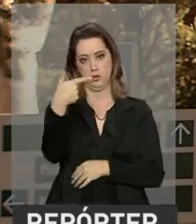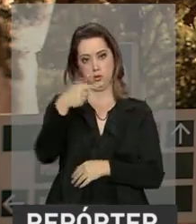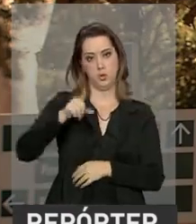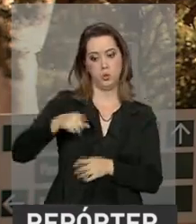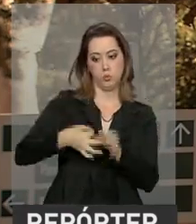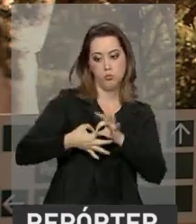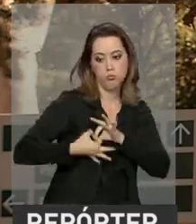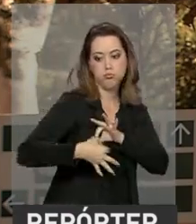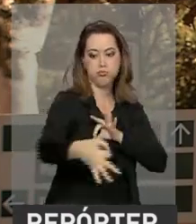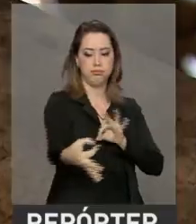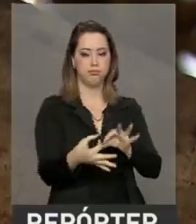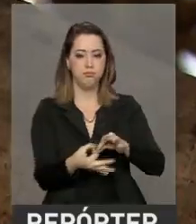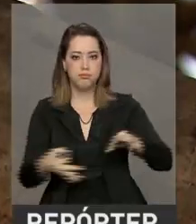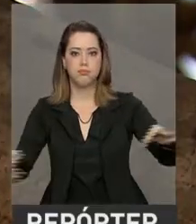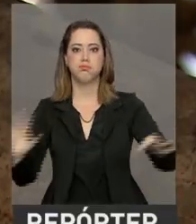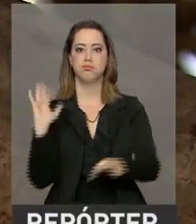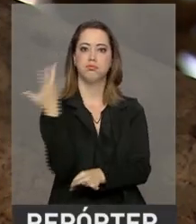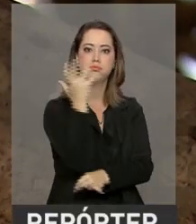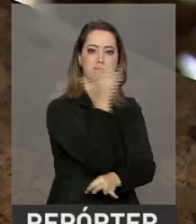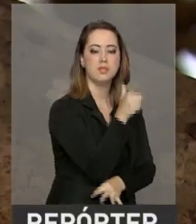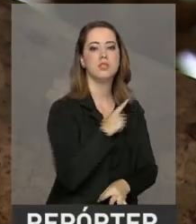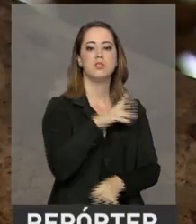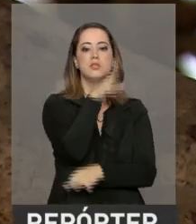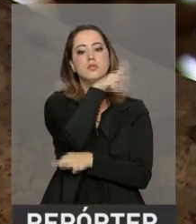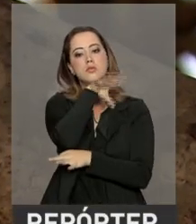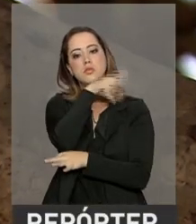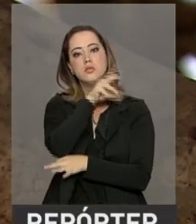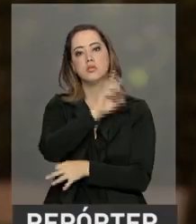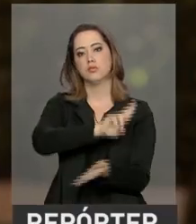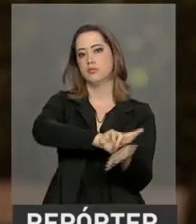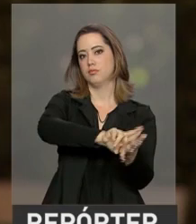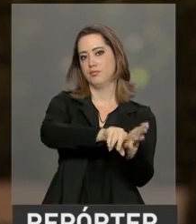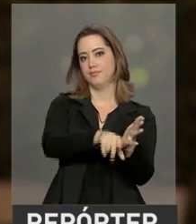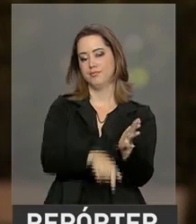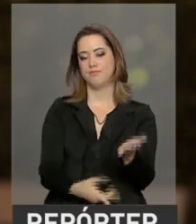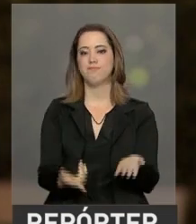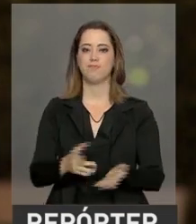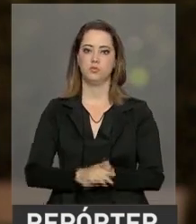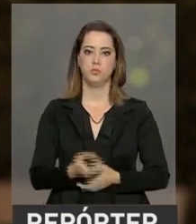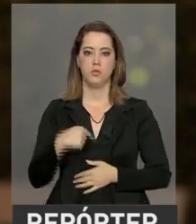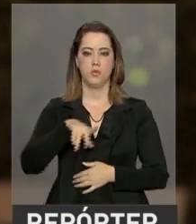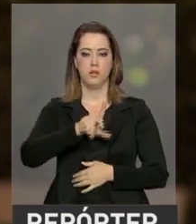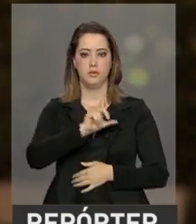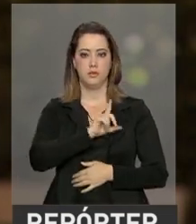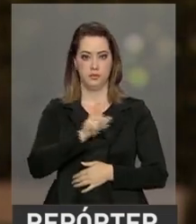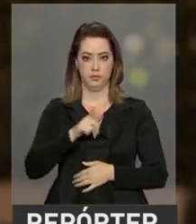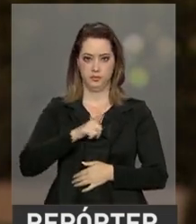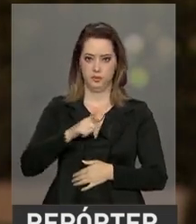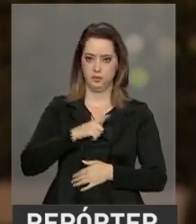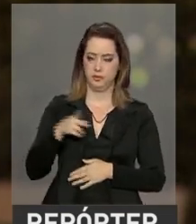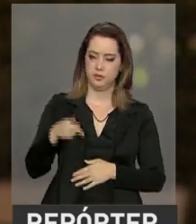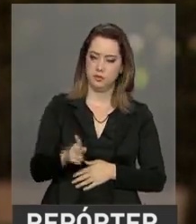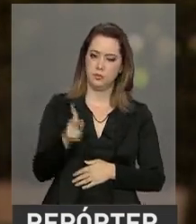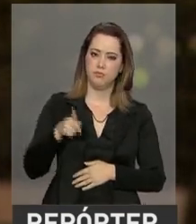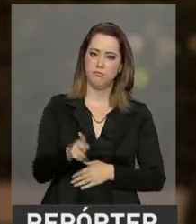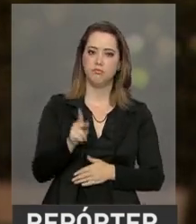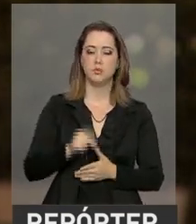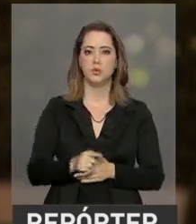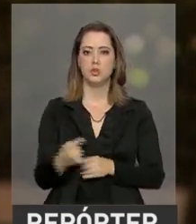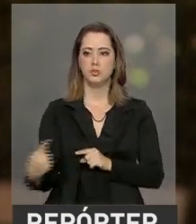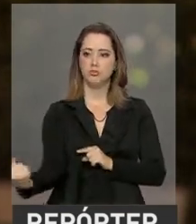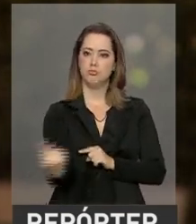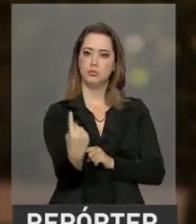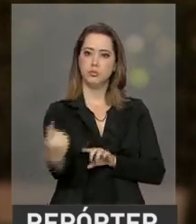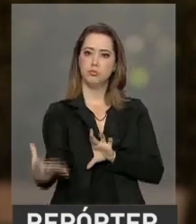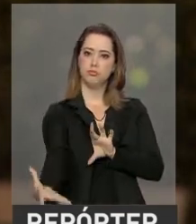haes de vegetação e animais típicos do serrado então a gente acabava ah sendo um um elo